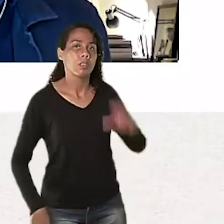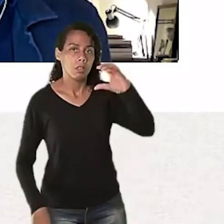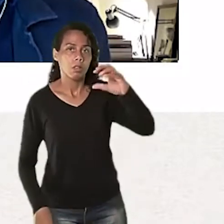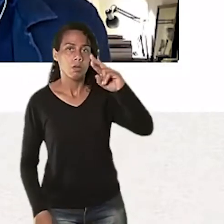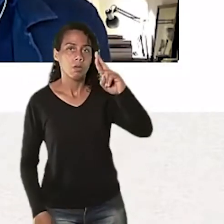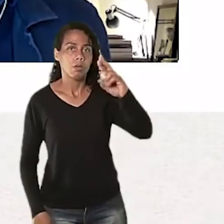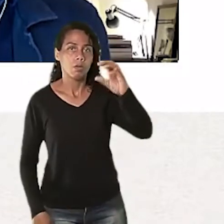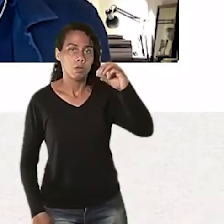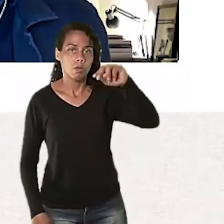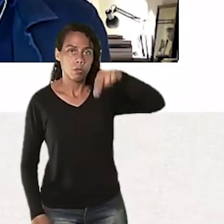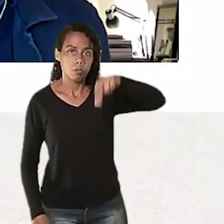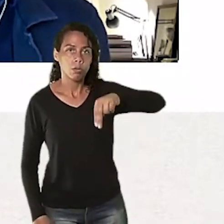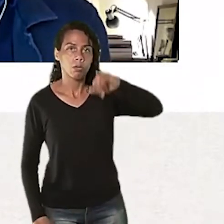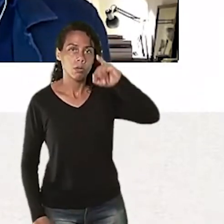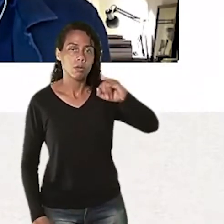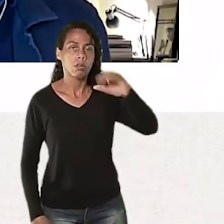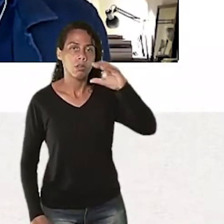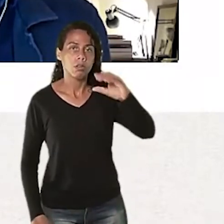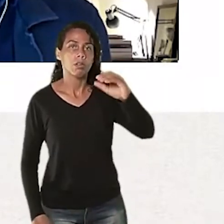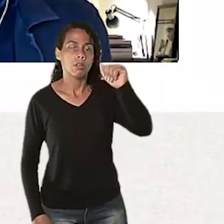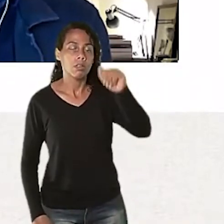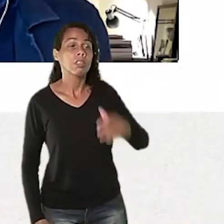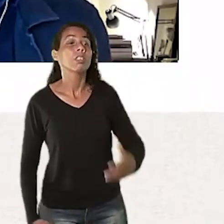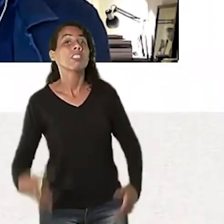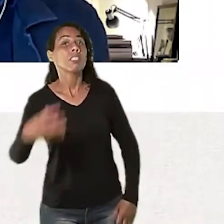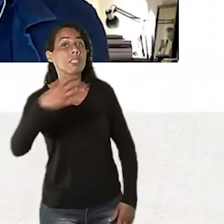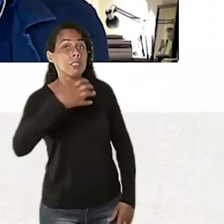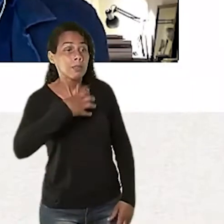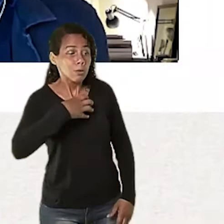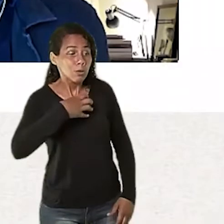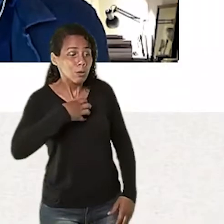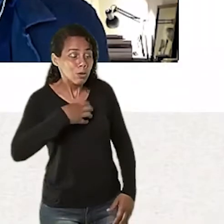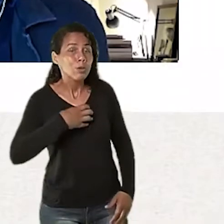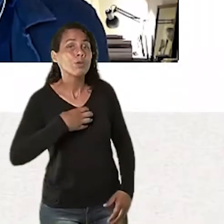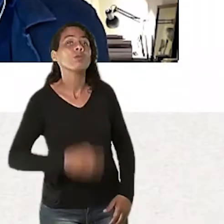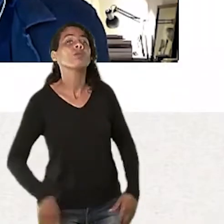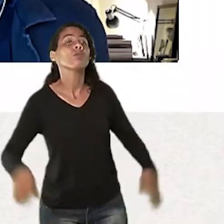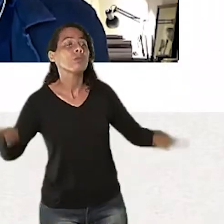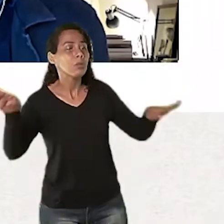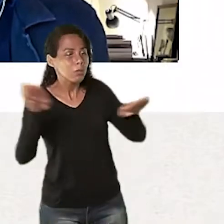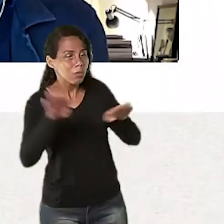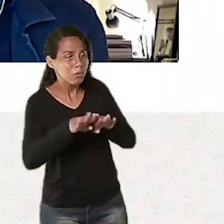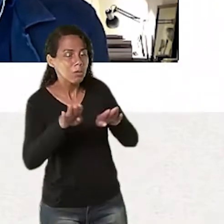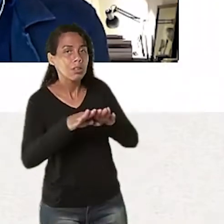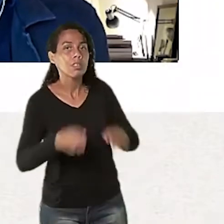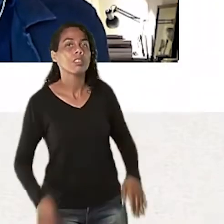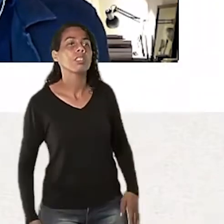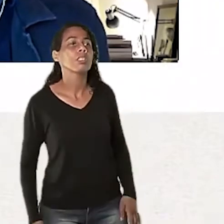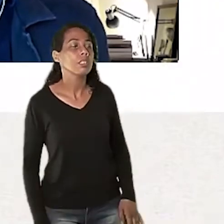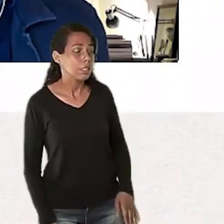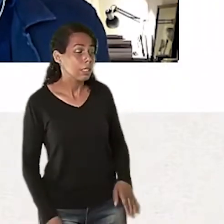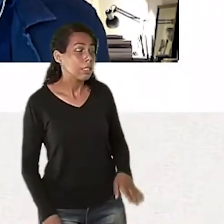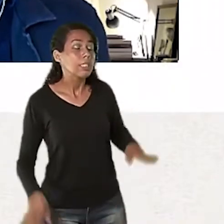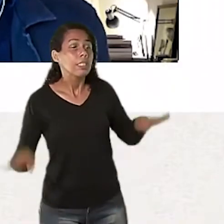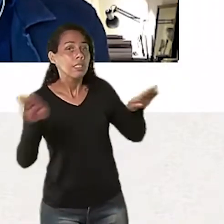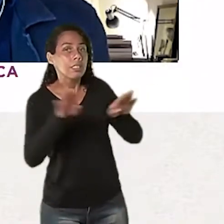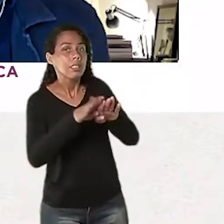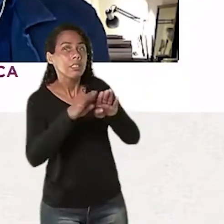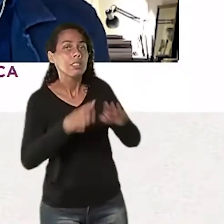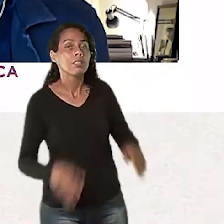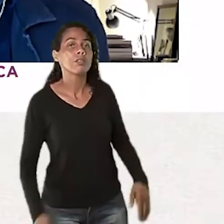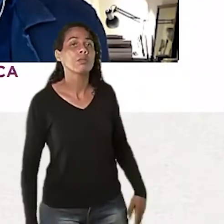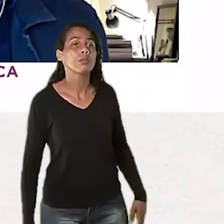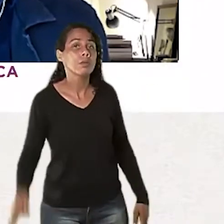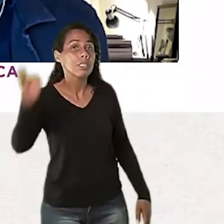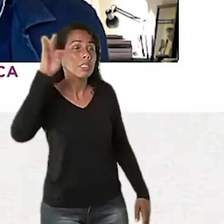te dizer. Você traz consigo a tradição da crônica, que é a coisa do